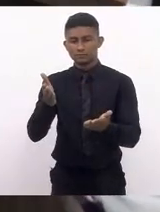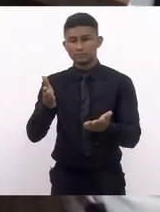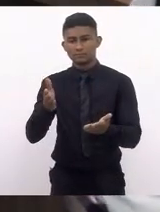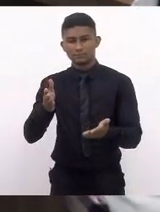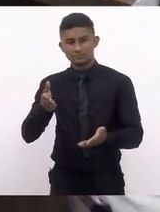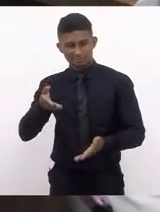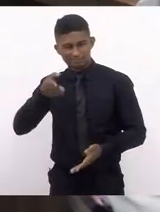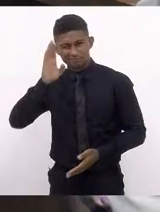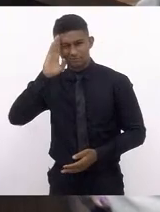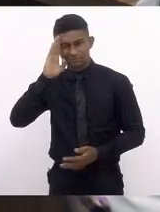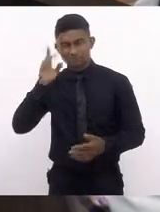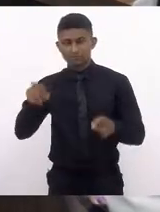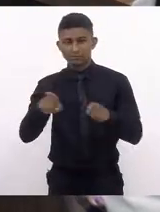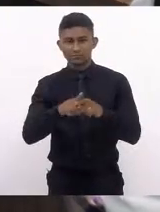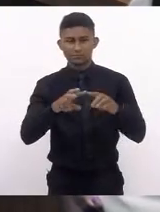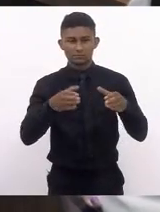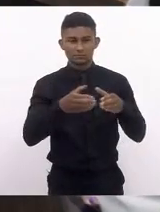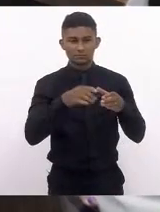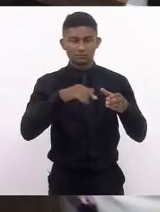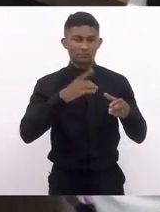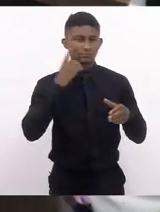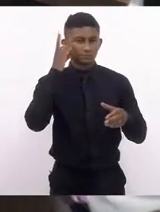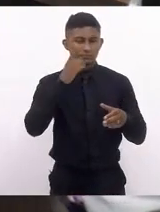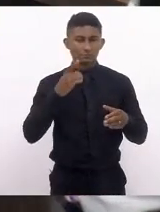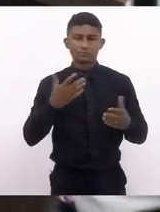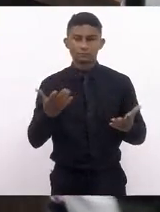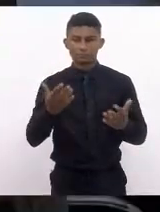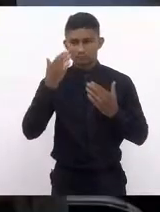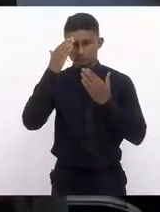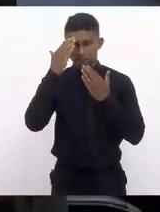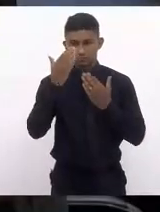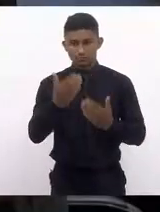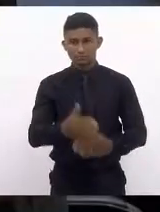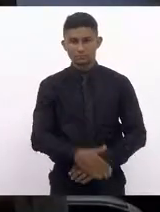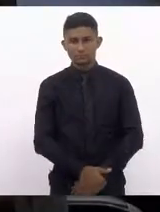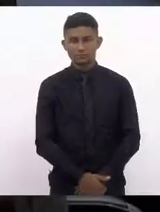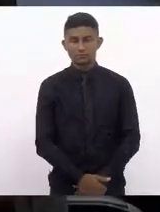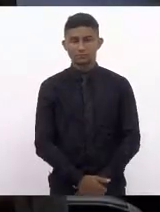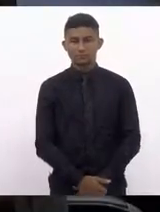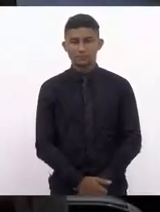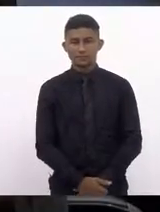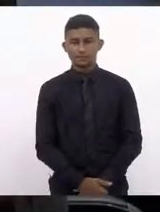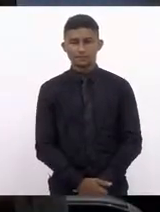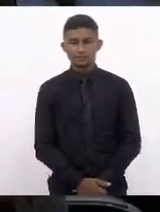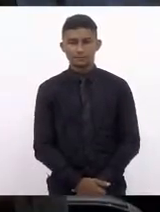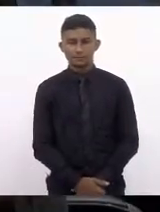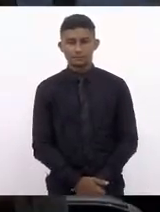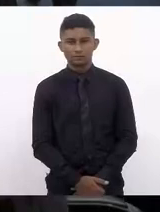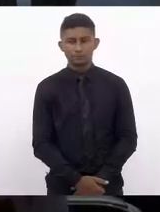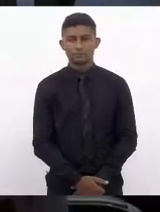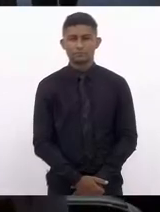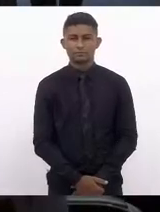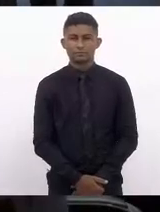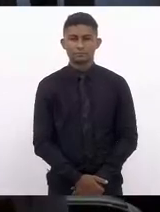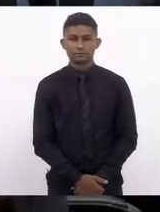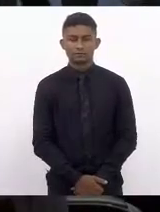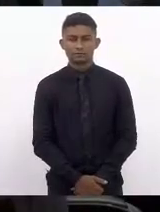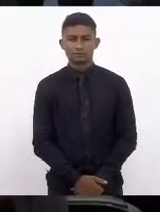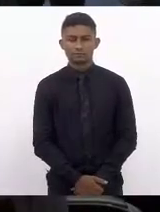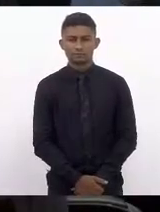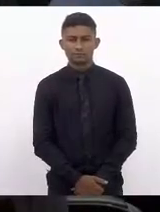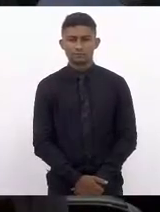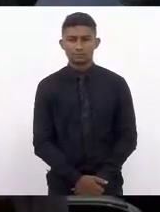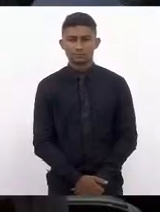Parlamento Fluminense como um todo então obrigado se apresenta em E aí O que é